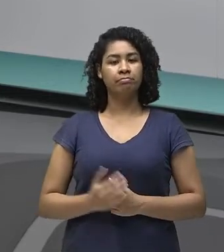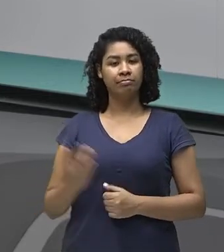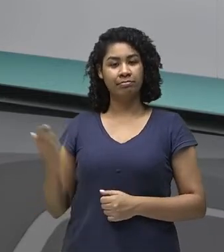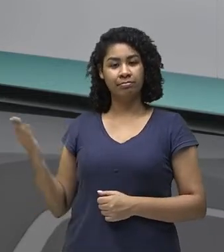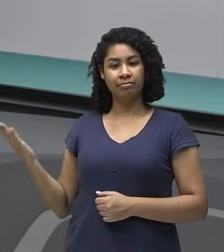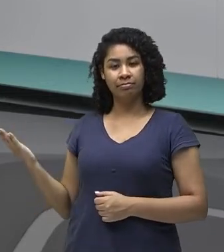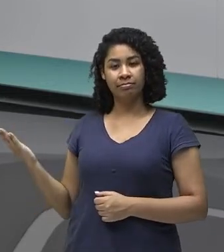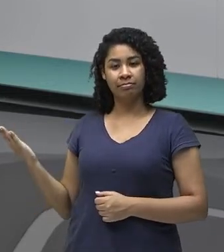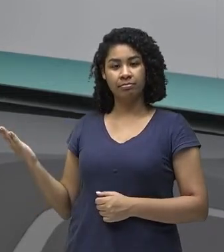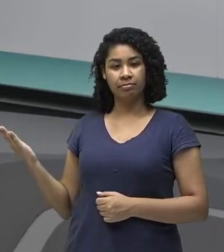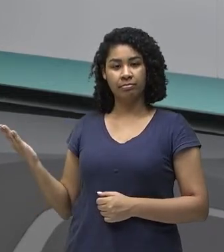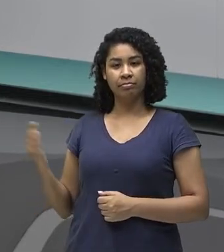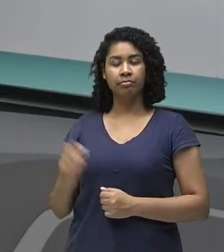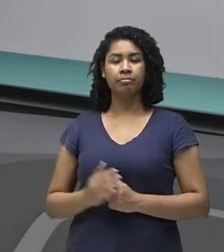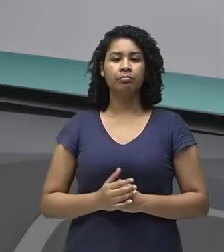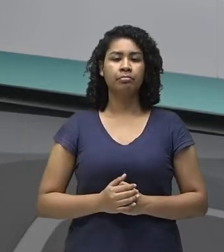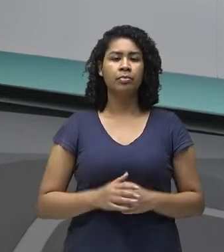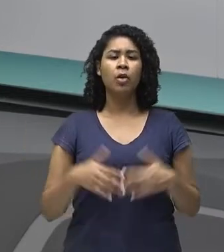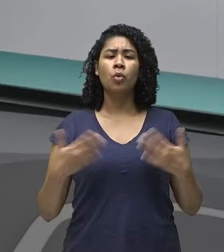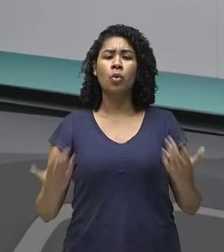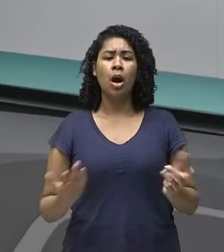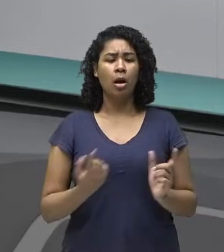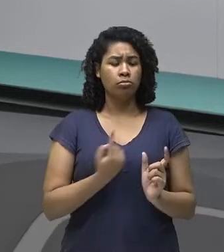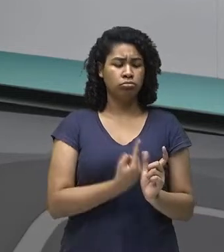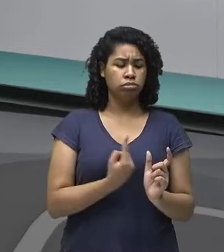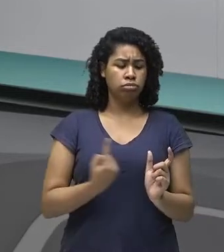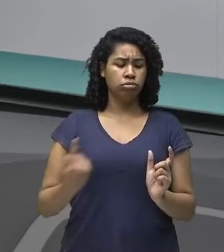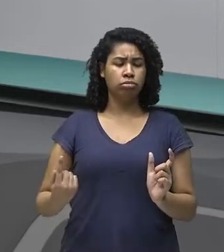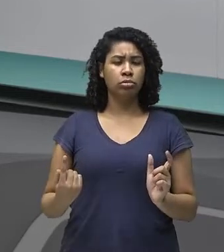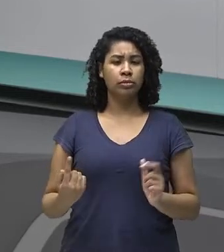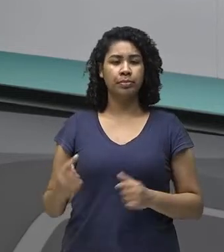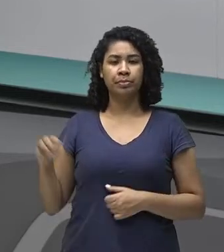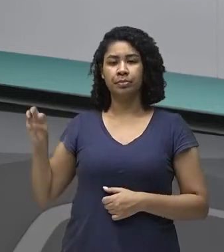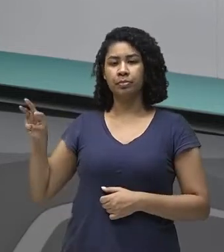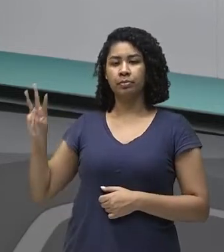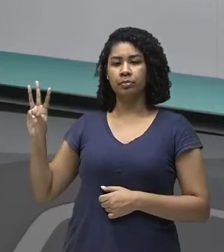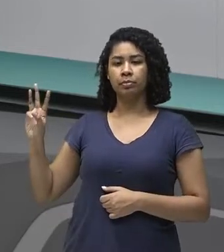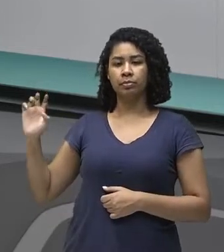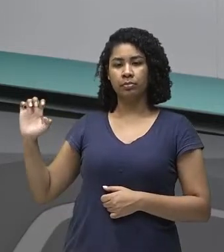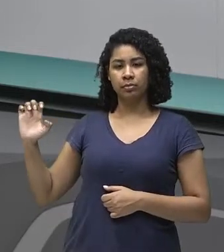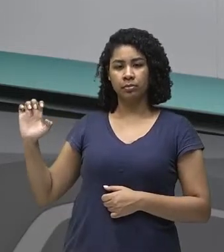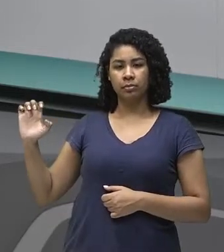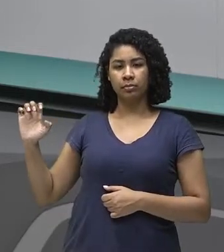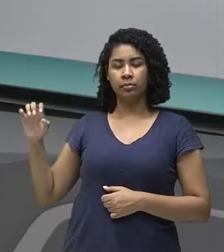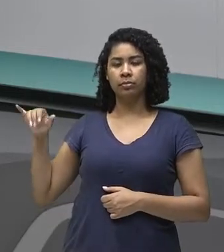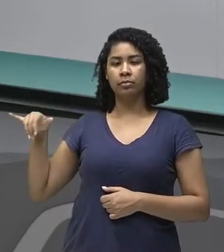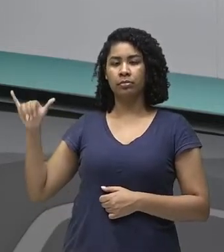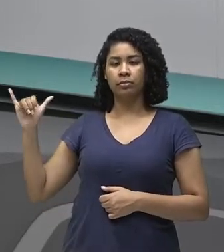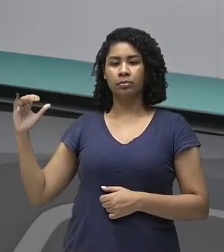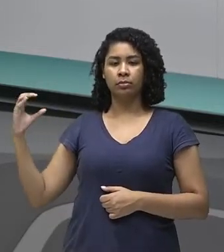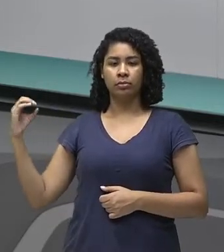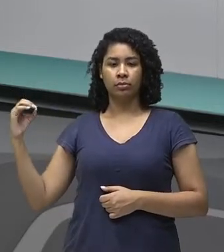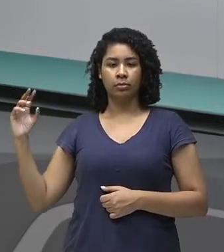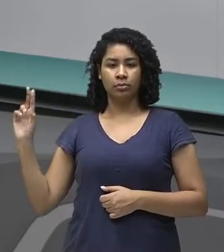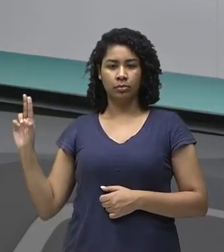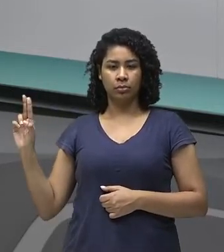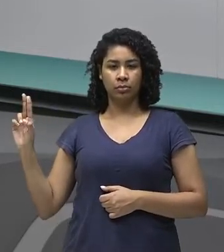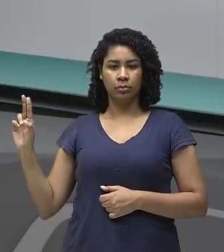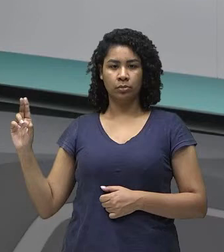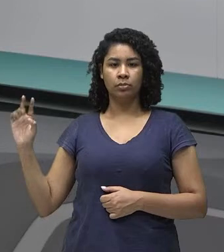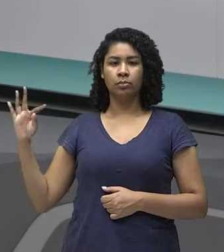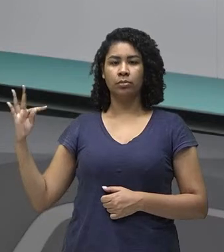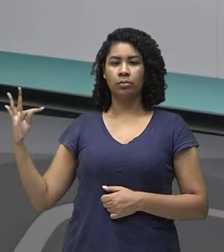só. Qual é então o plural? We, you, and they. Can you